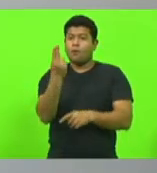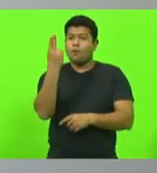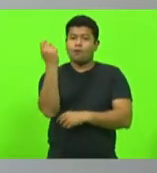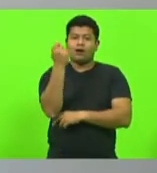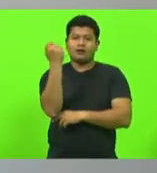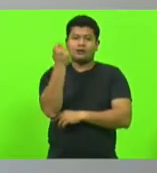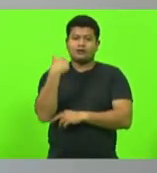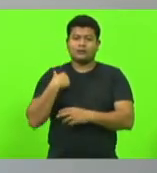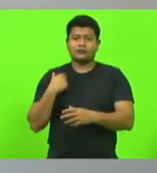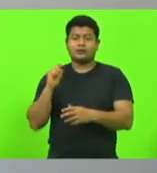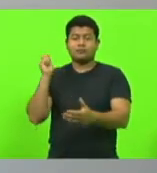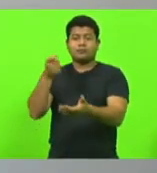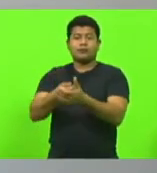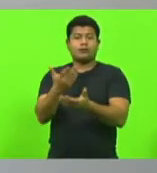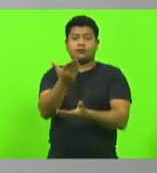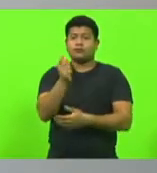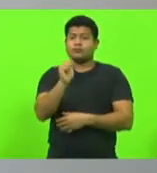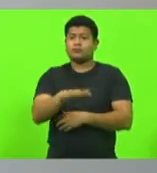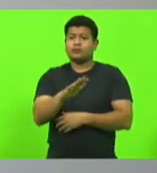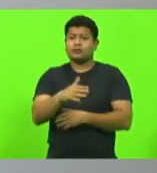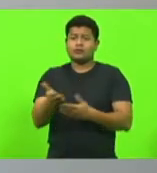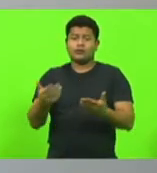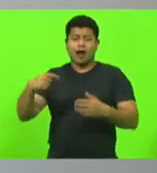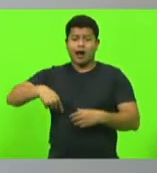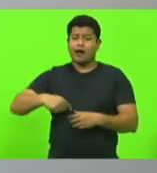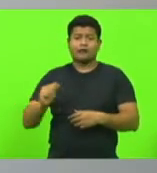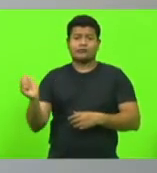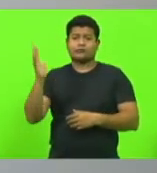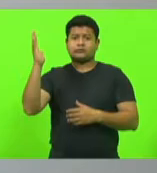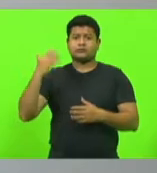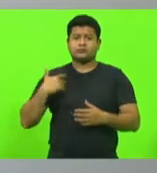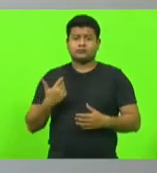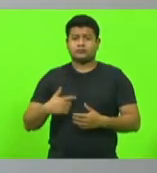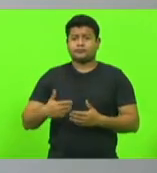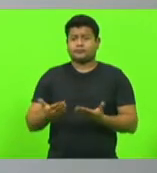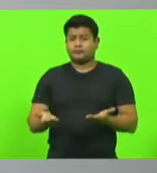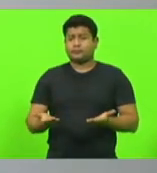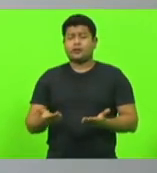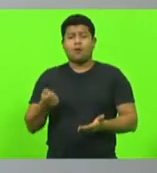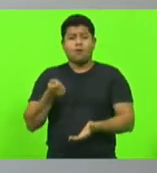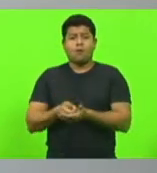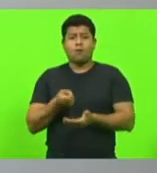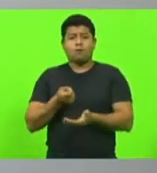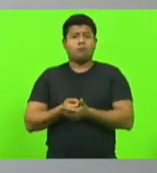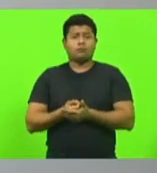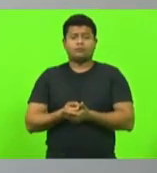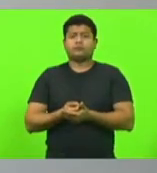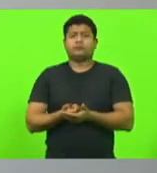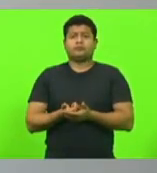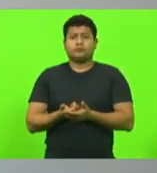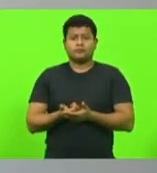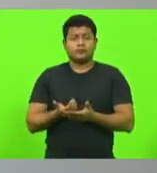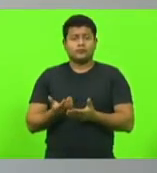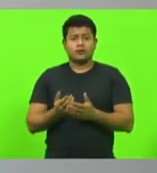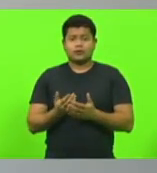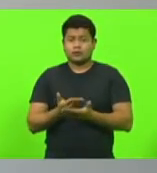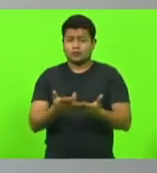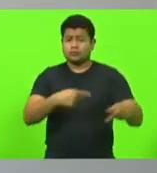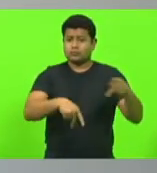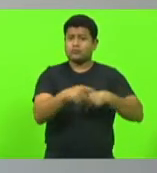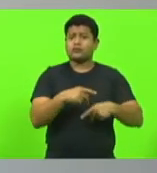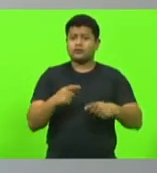fronteira. O povo não está aguentando mais. Então, eles estão cobrando constantemente, com toda a razão, de